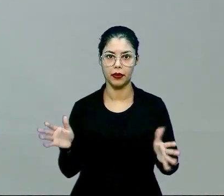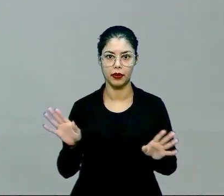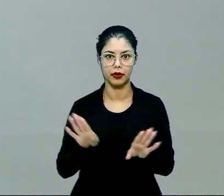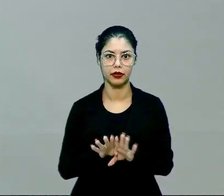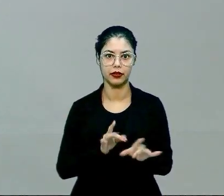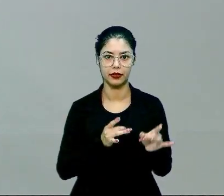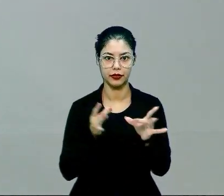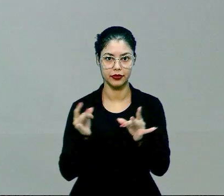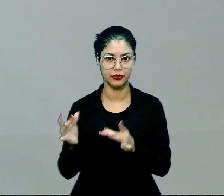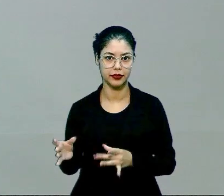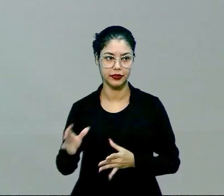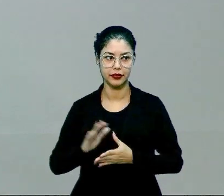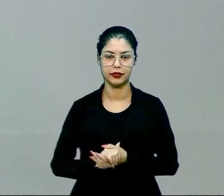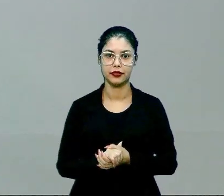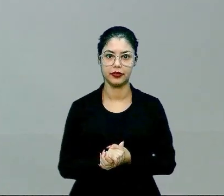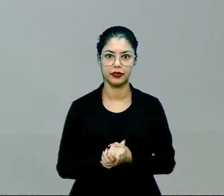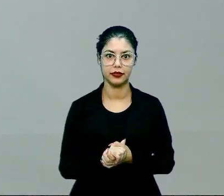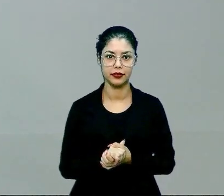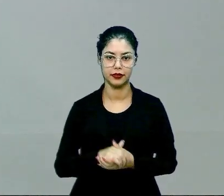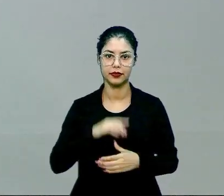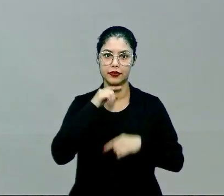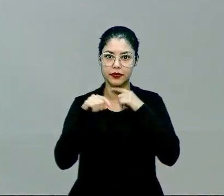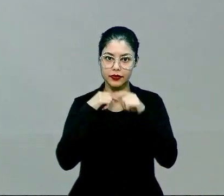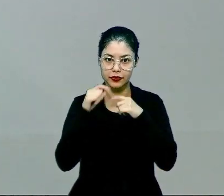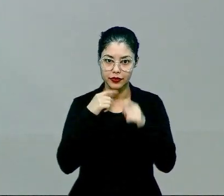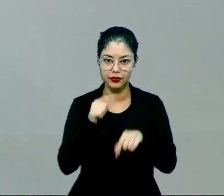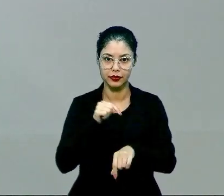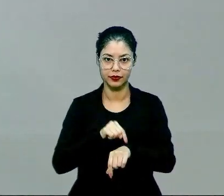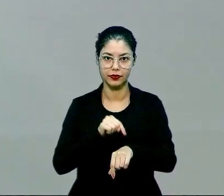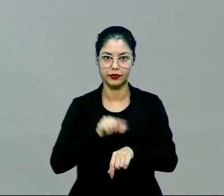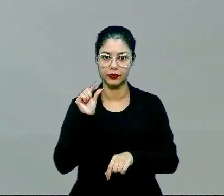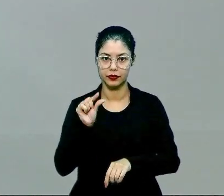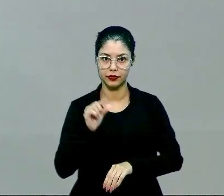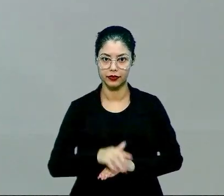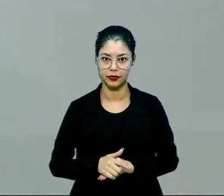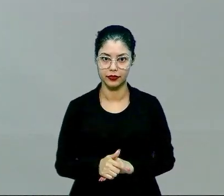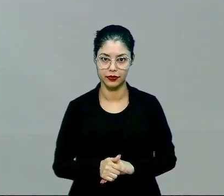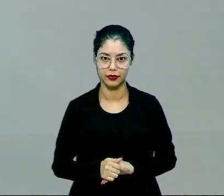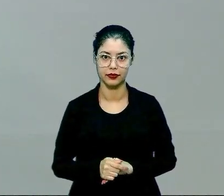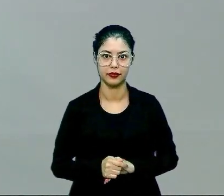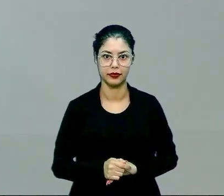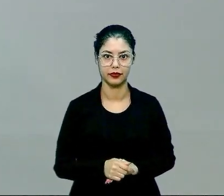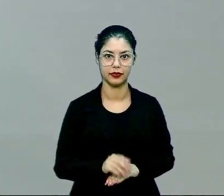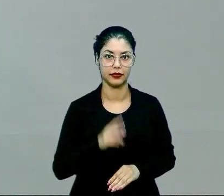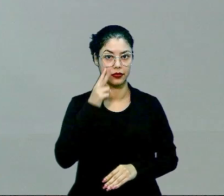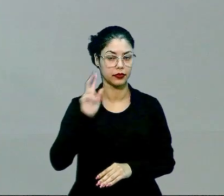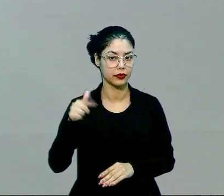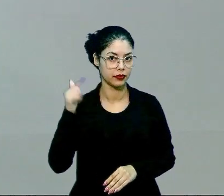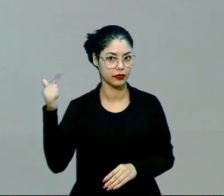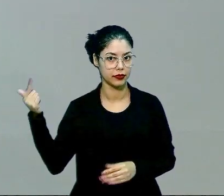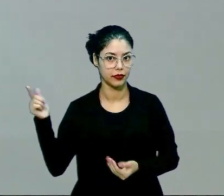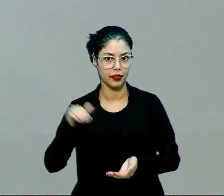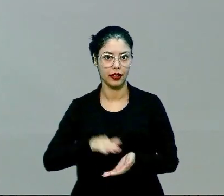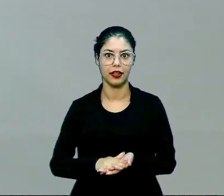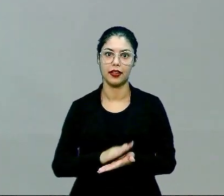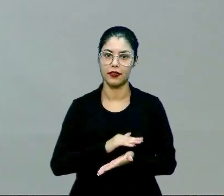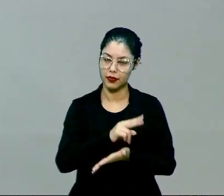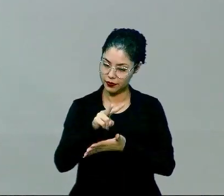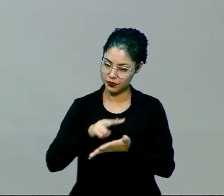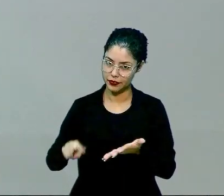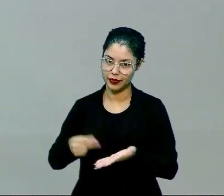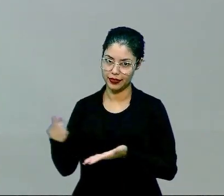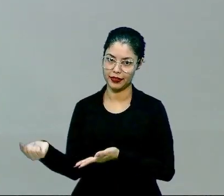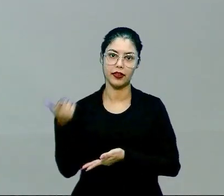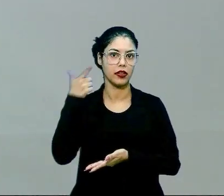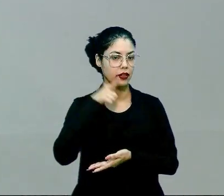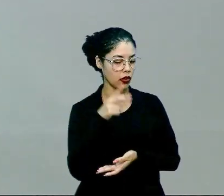Mais uma dica rápida. Está na dúvida, está com pouco tempo? Vai para as outras, vai olhando essa prova, vai vendo aqui,